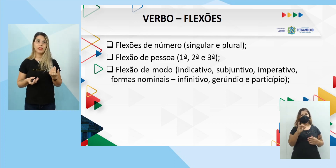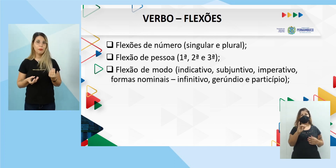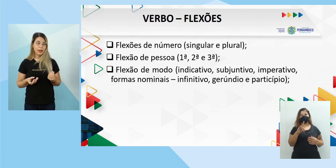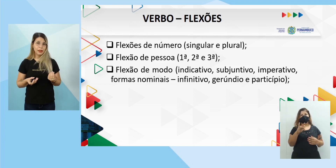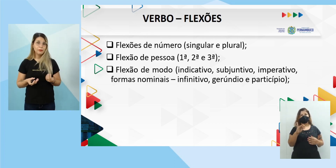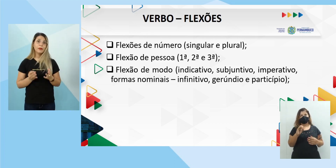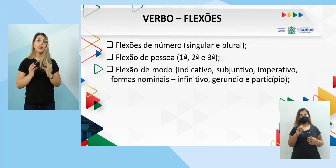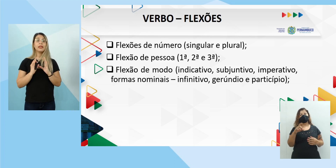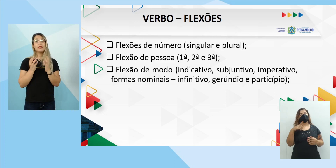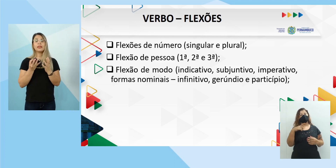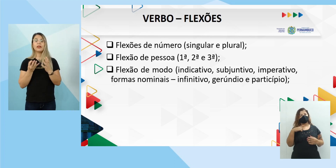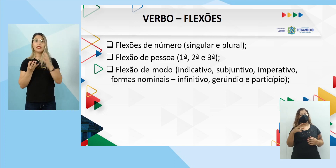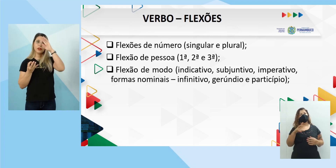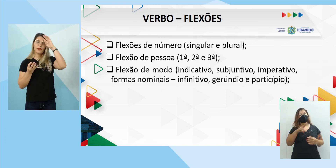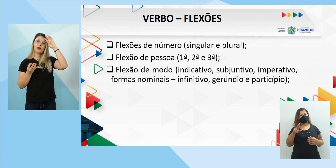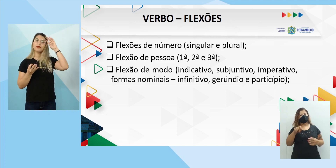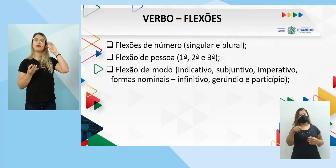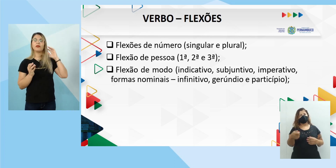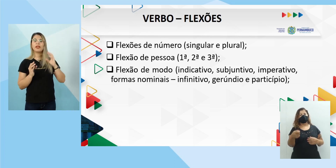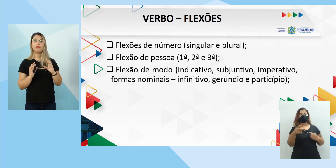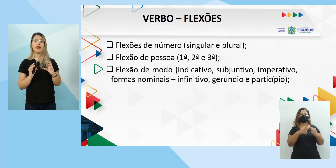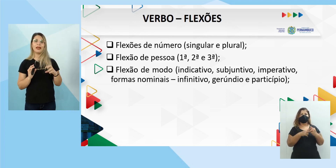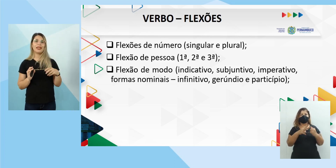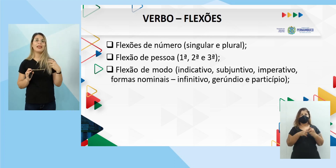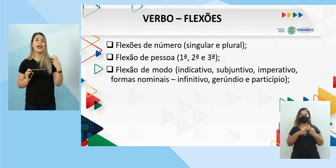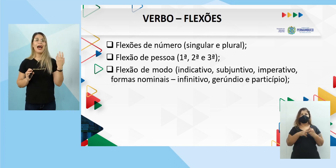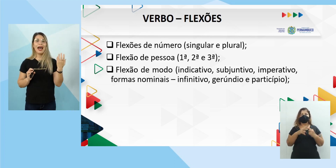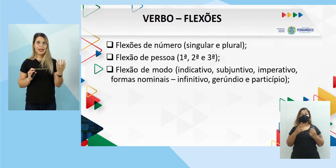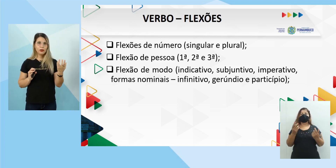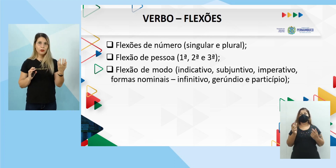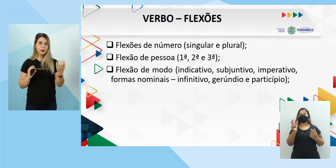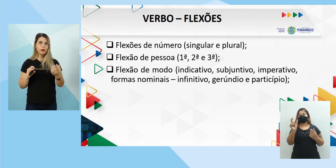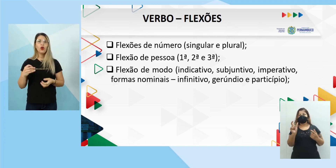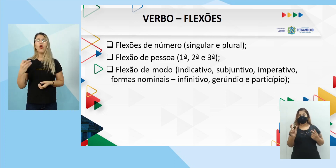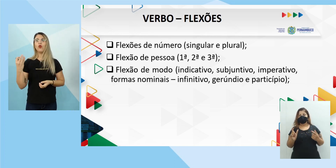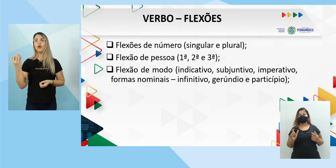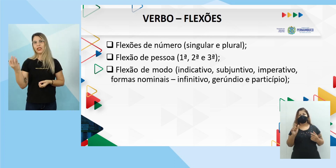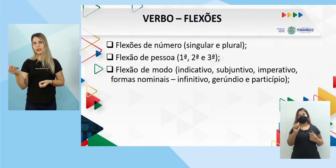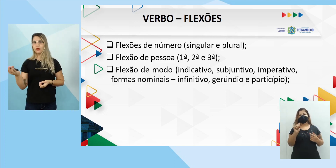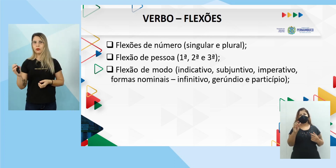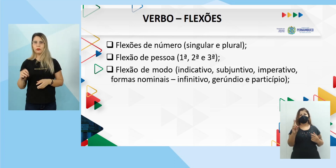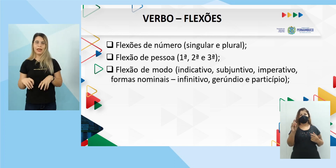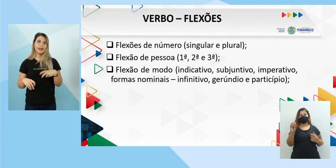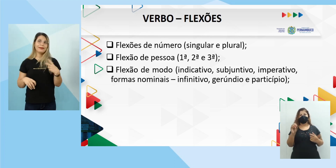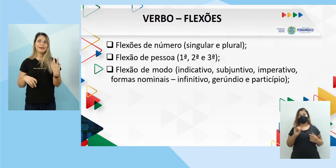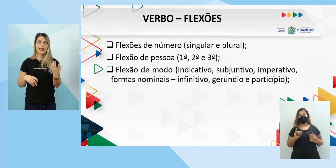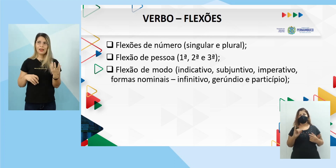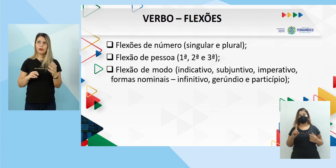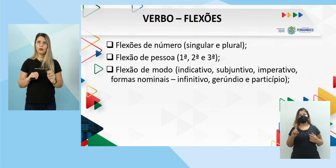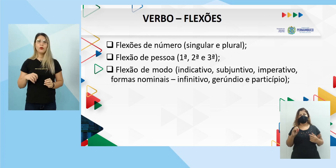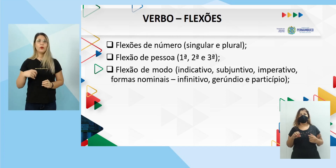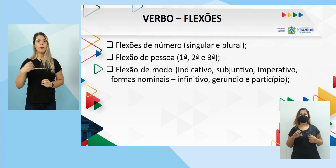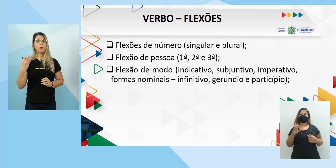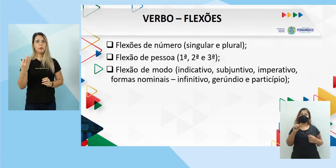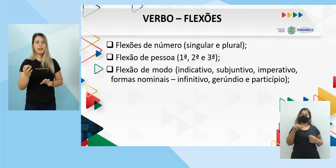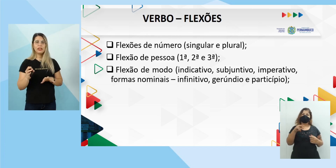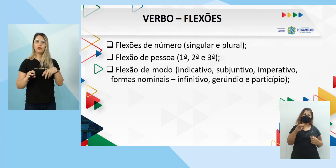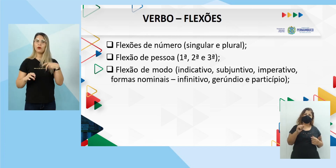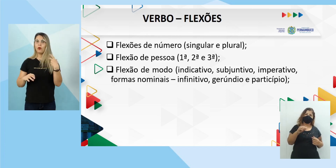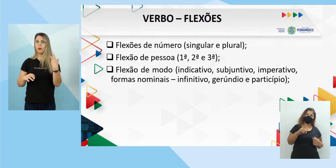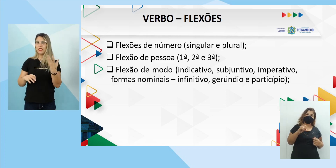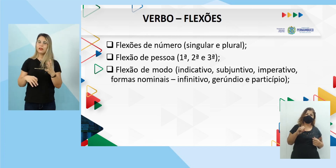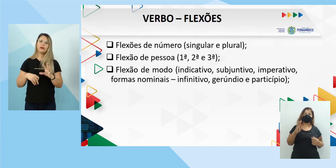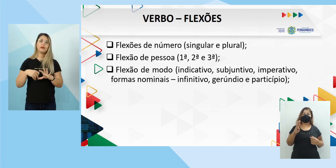verbo também, que são aqueles verbos que vão terminar em ado ou ido, tá? Cantado,